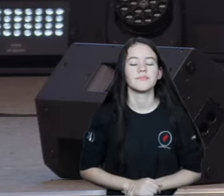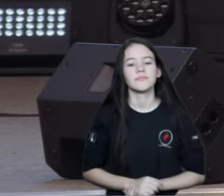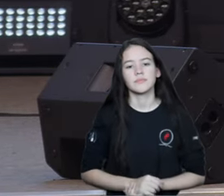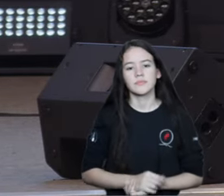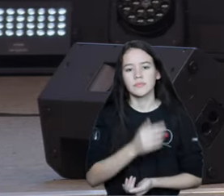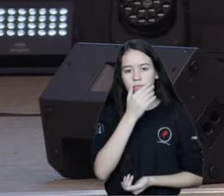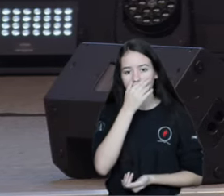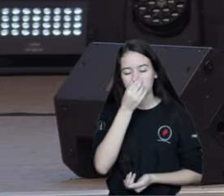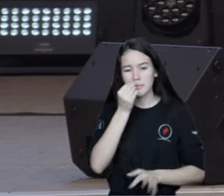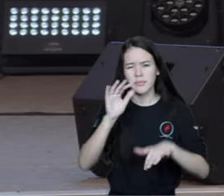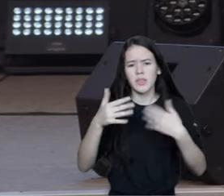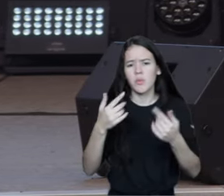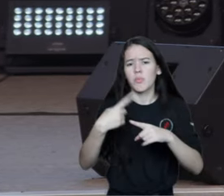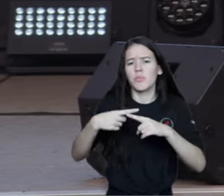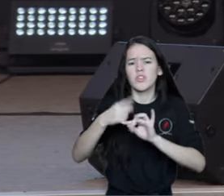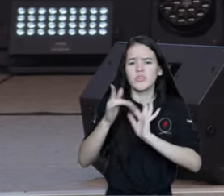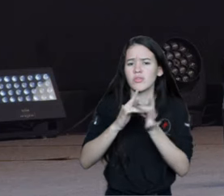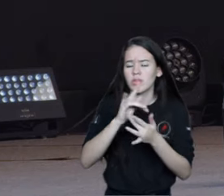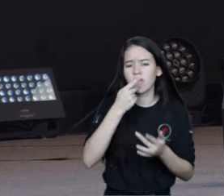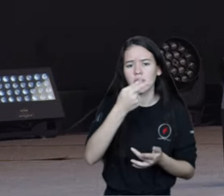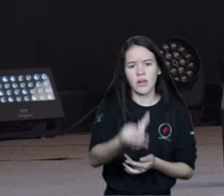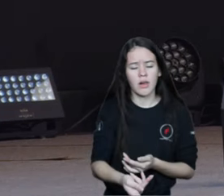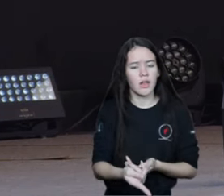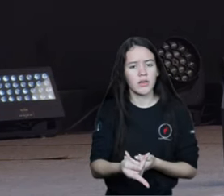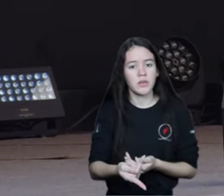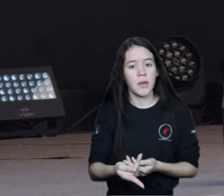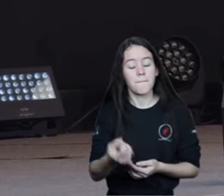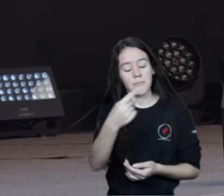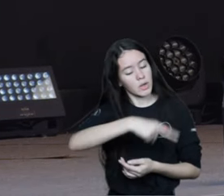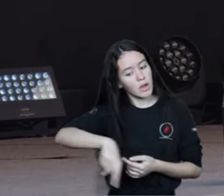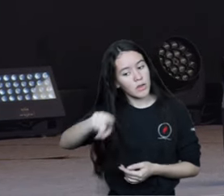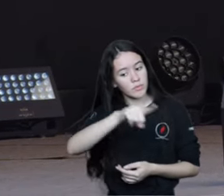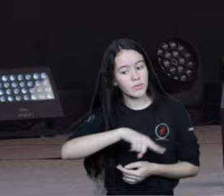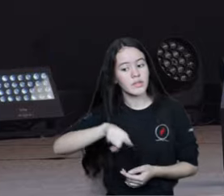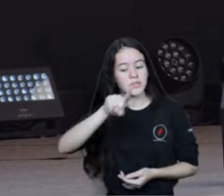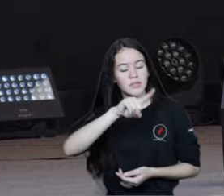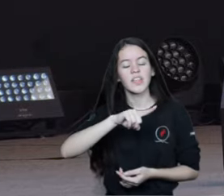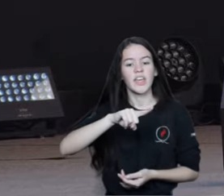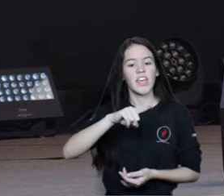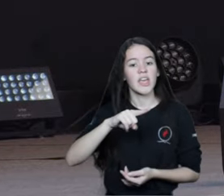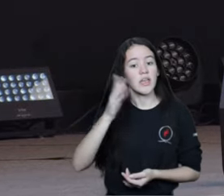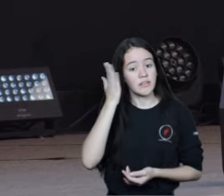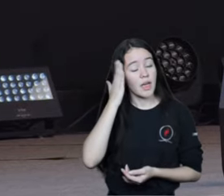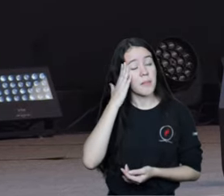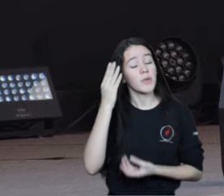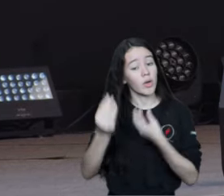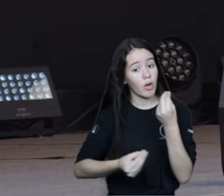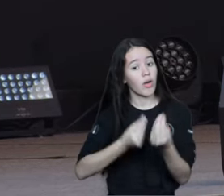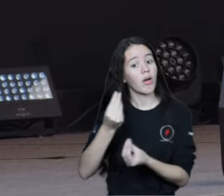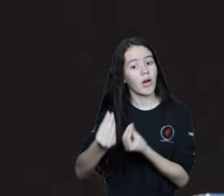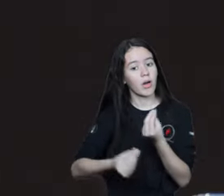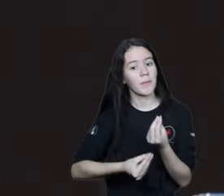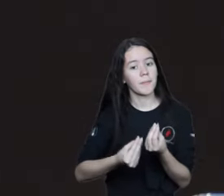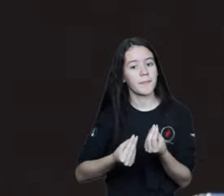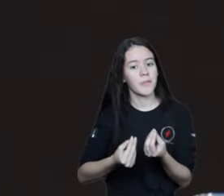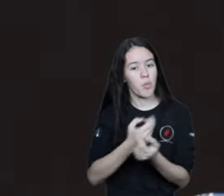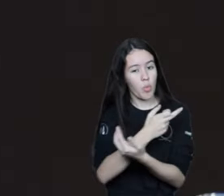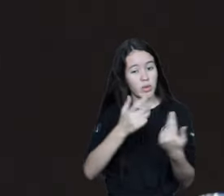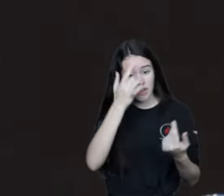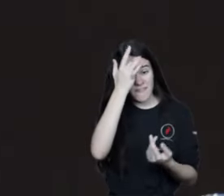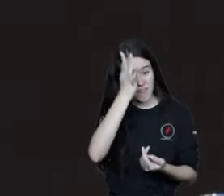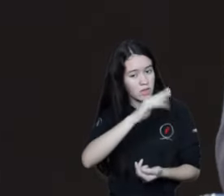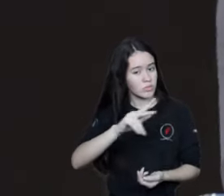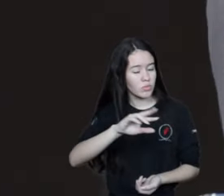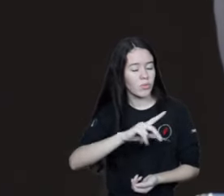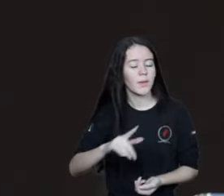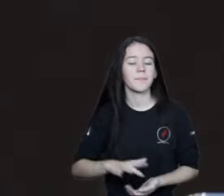Então porque Jesus está falando disso aqui é para você ter a ideia da brincadeira que é que não é uma coisa fácil